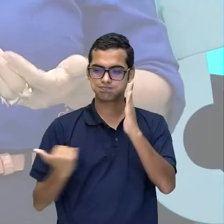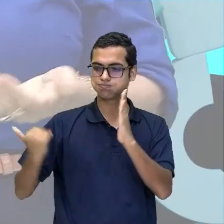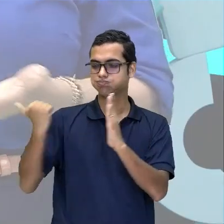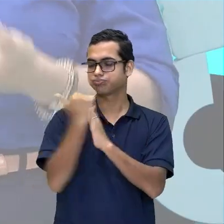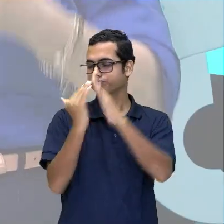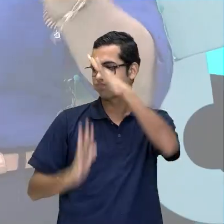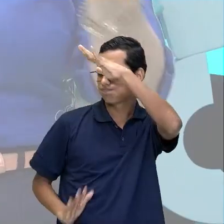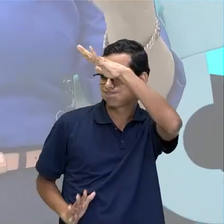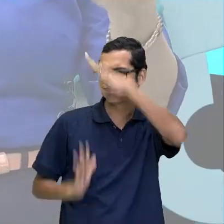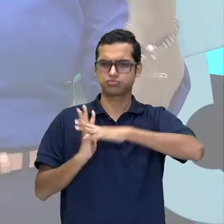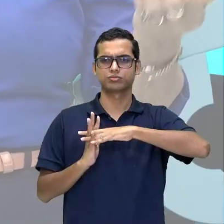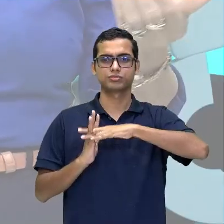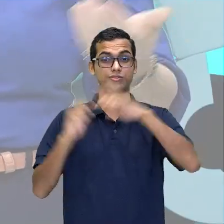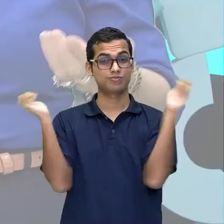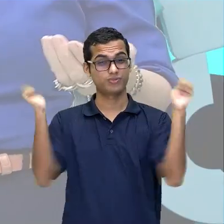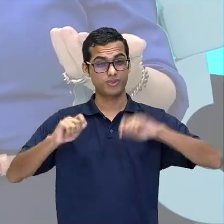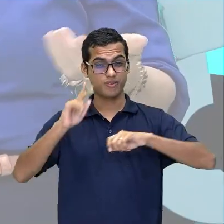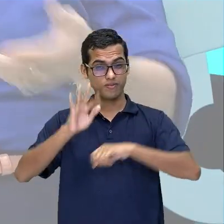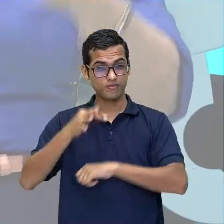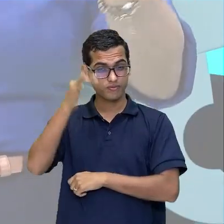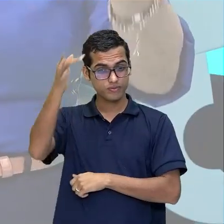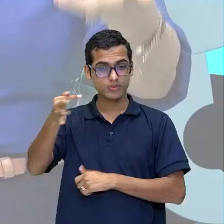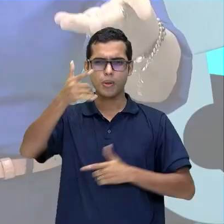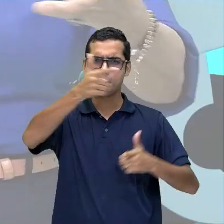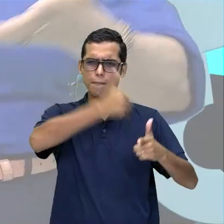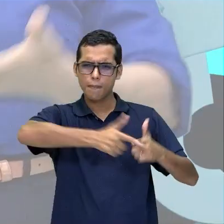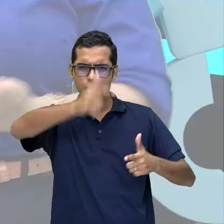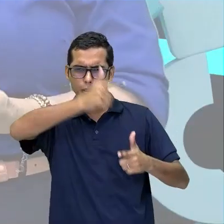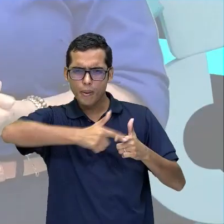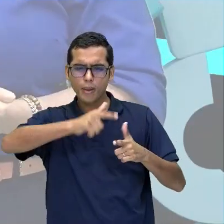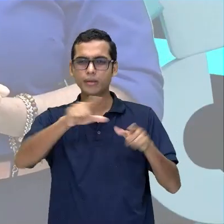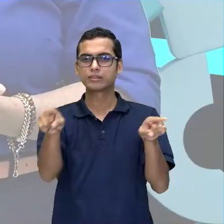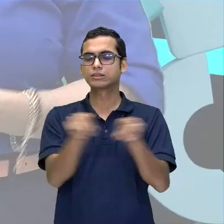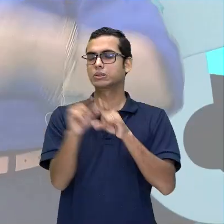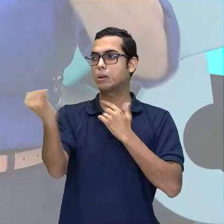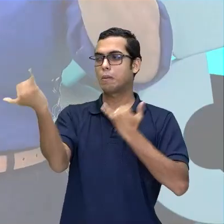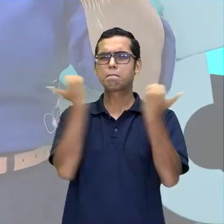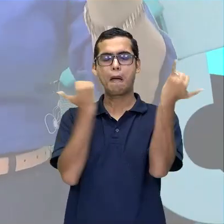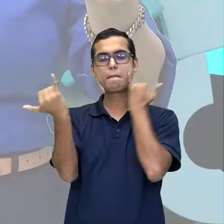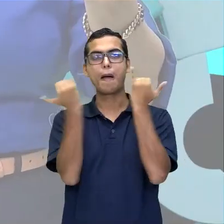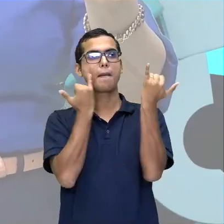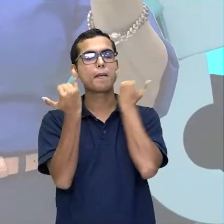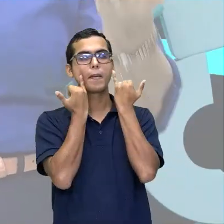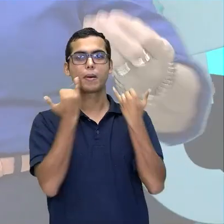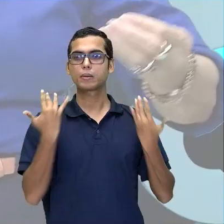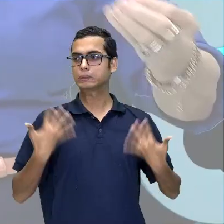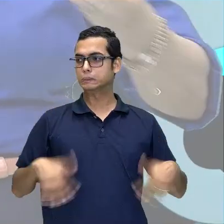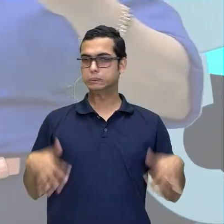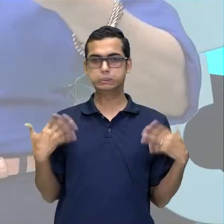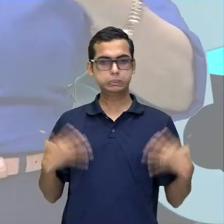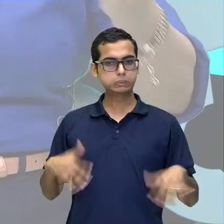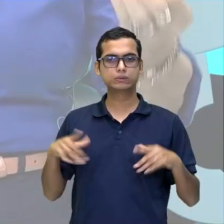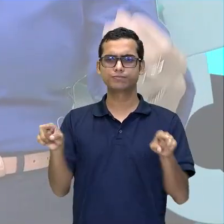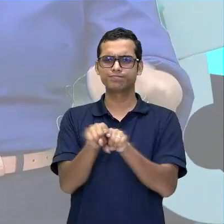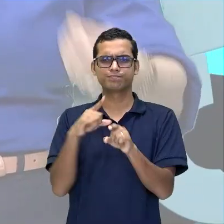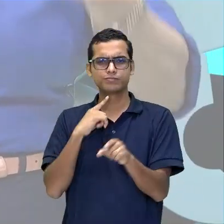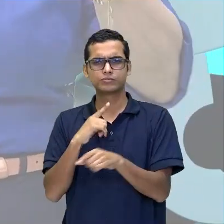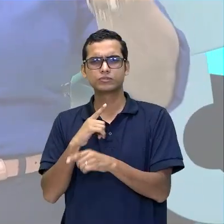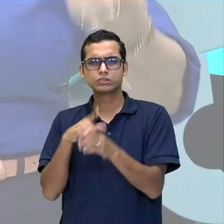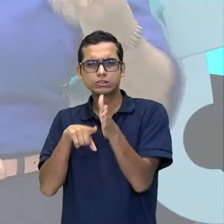pode levar a problemas como a sobrecarga de informações, a dificuldade de encontrar